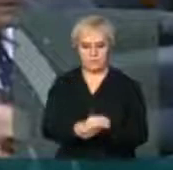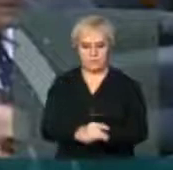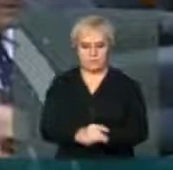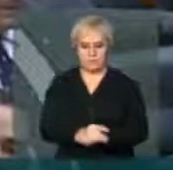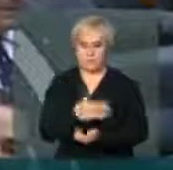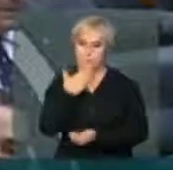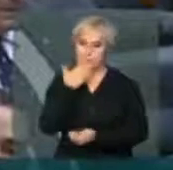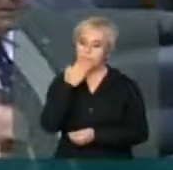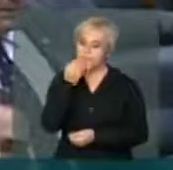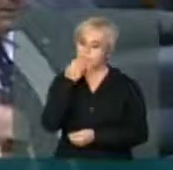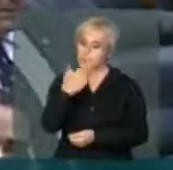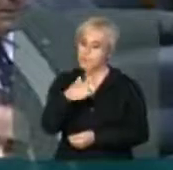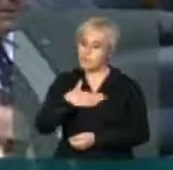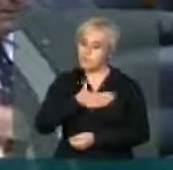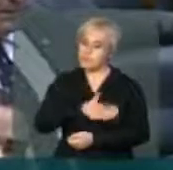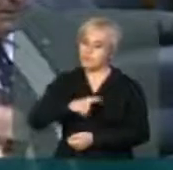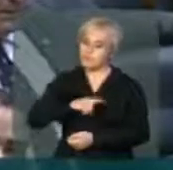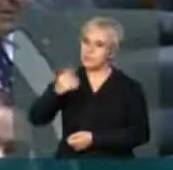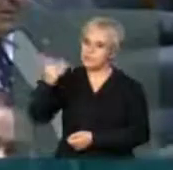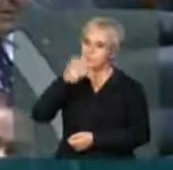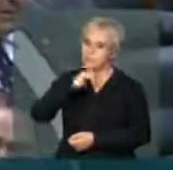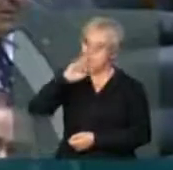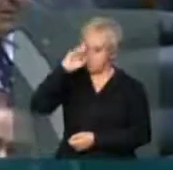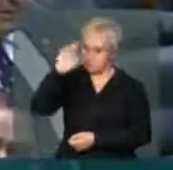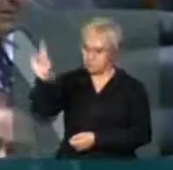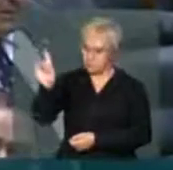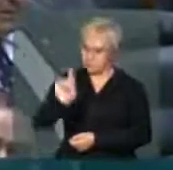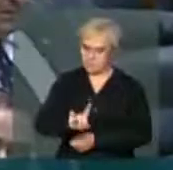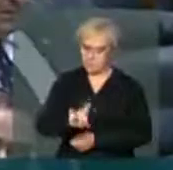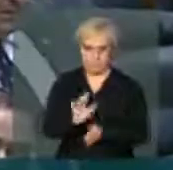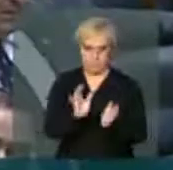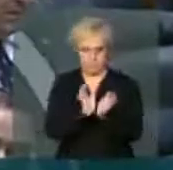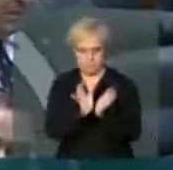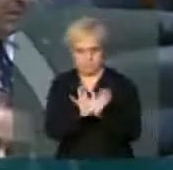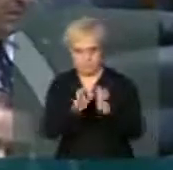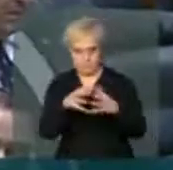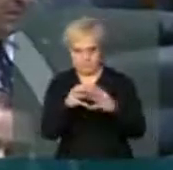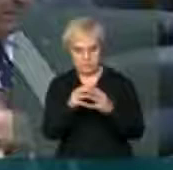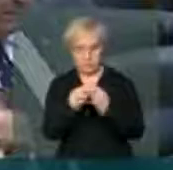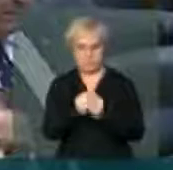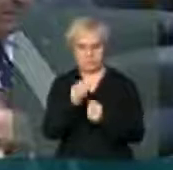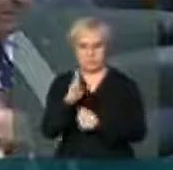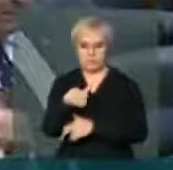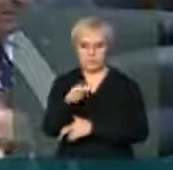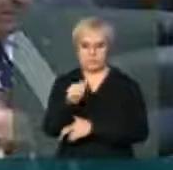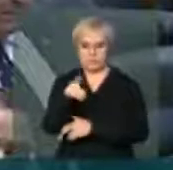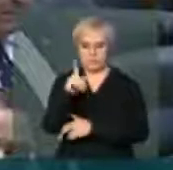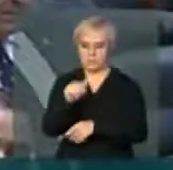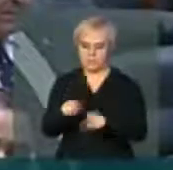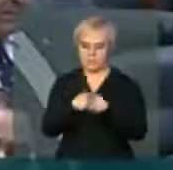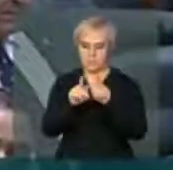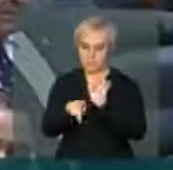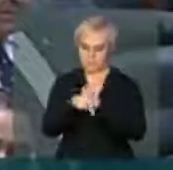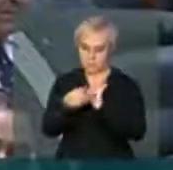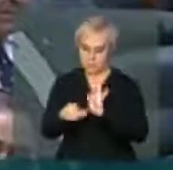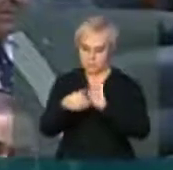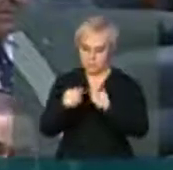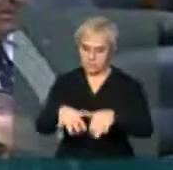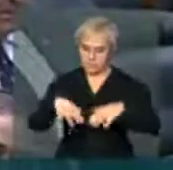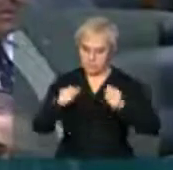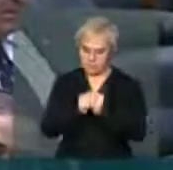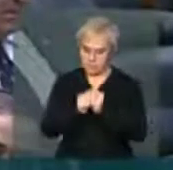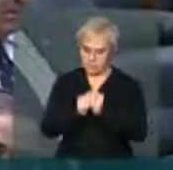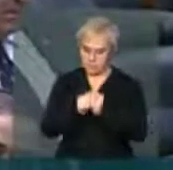tê-lo, deputado Heráclito, companheiro de bancada, um companheiro de parlamento.